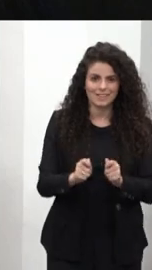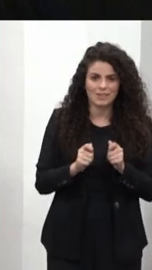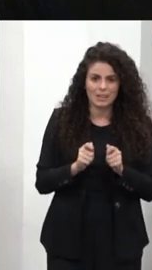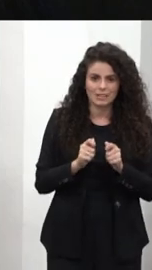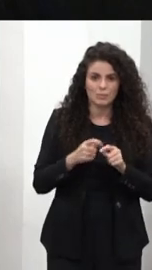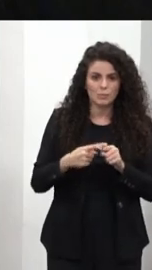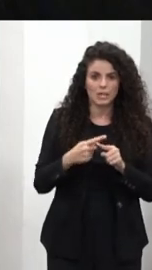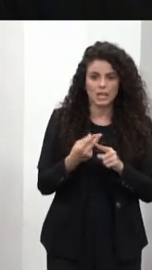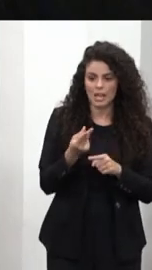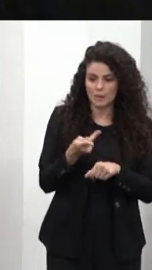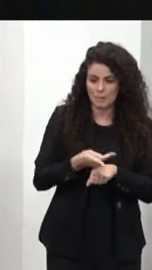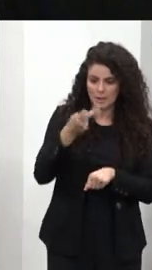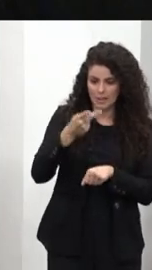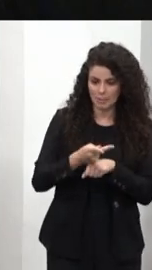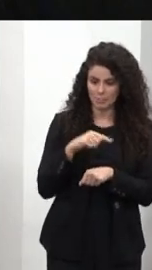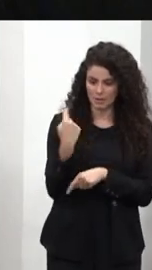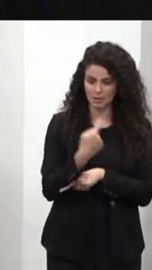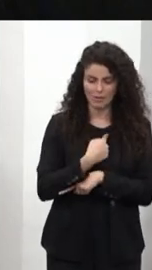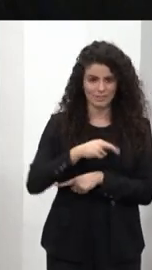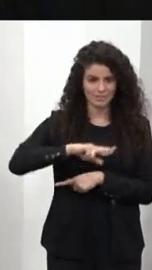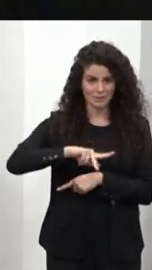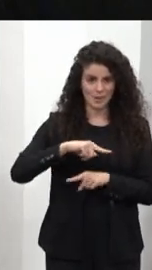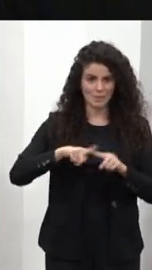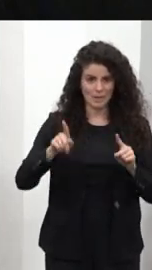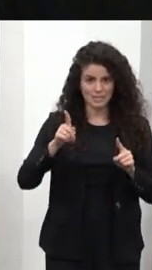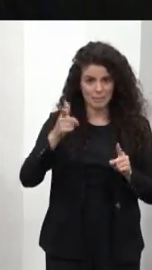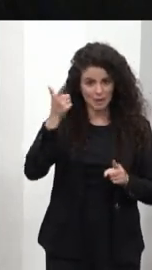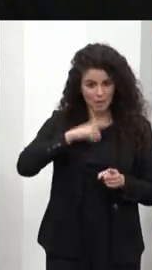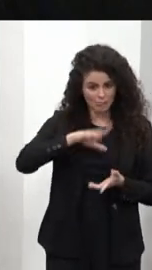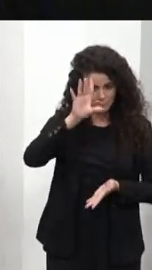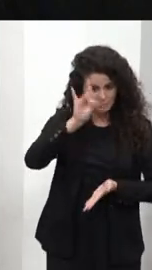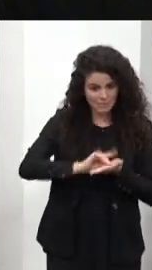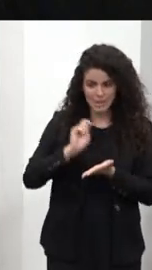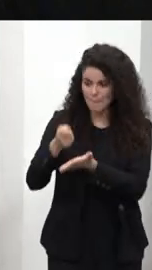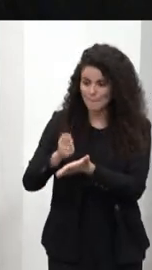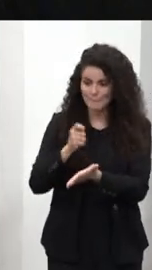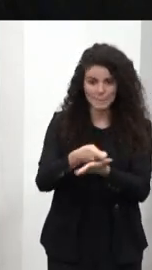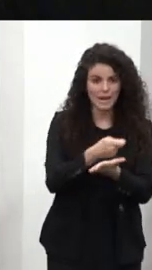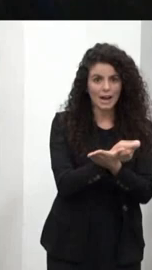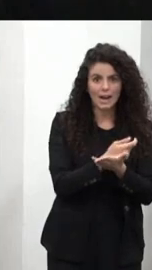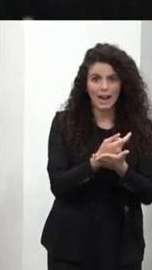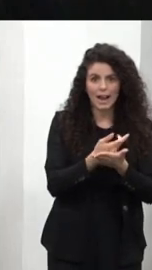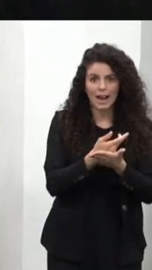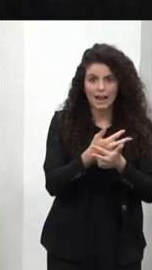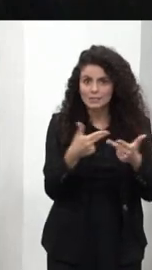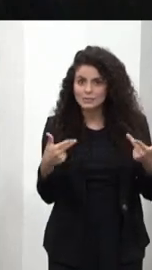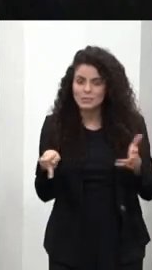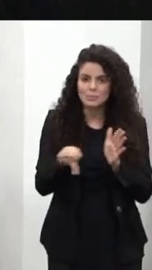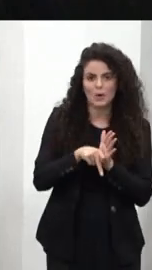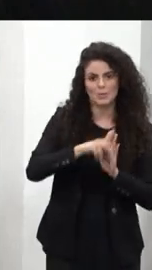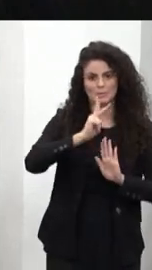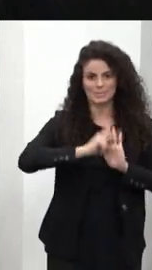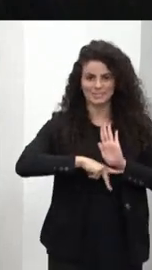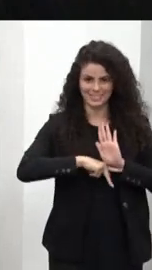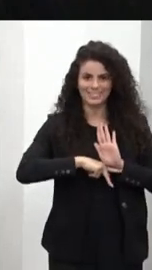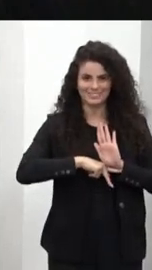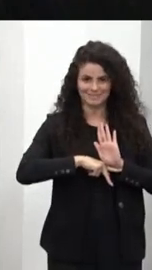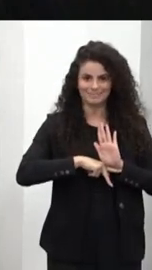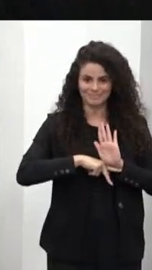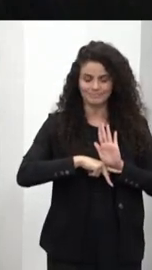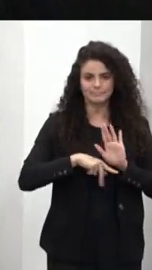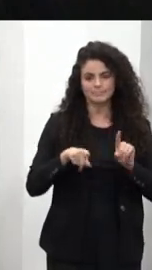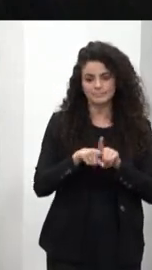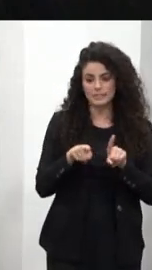é dinheiro para realizar um projeto não é a gente precisa também prever Qual que é o documento fiscal da prestação de